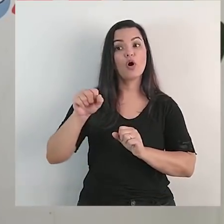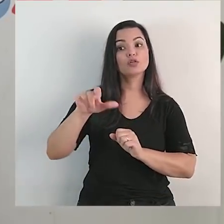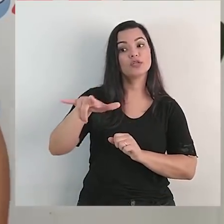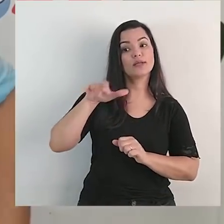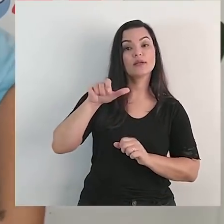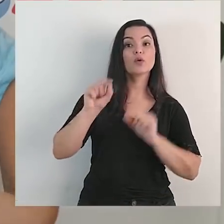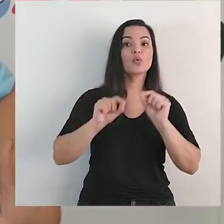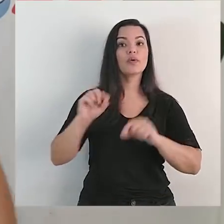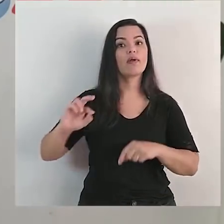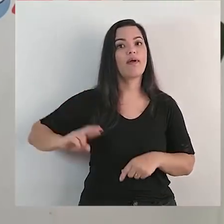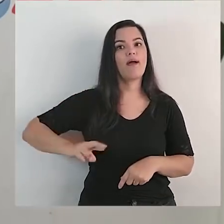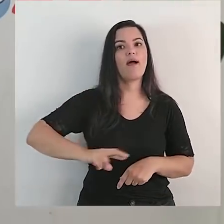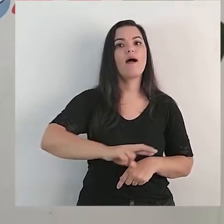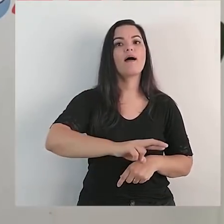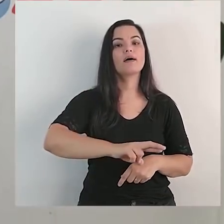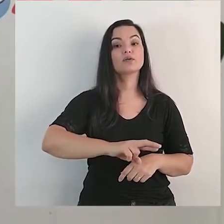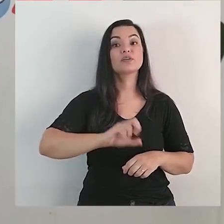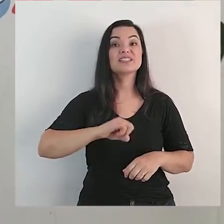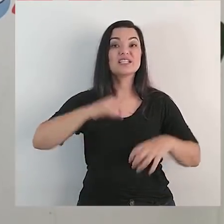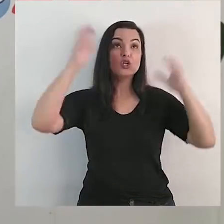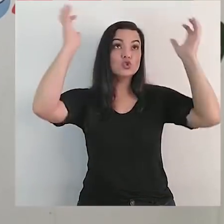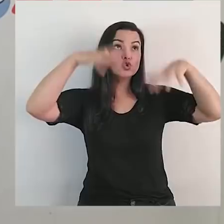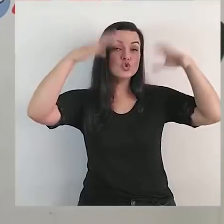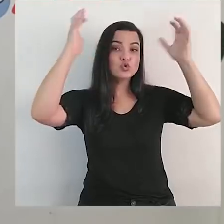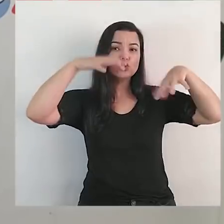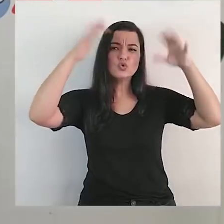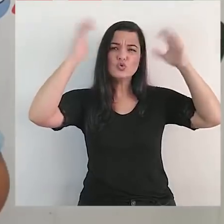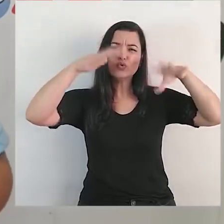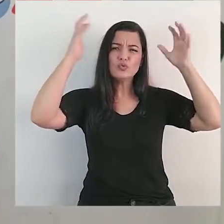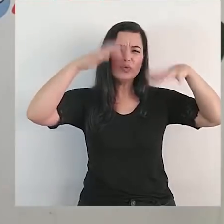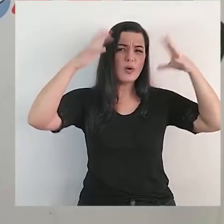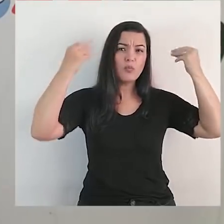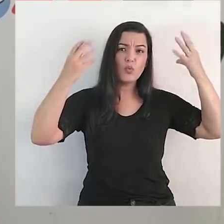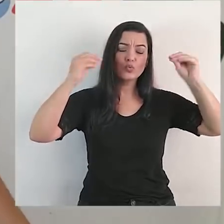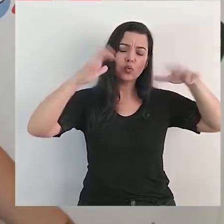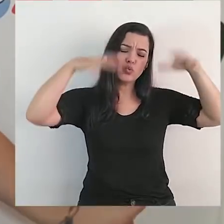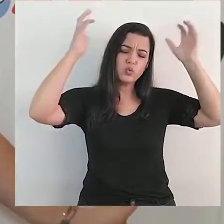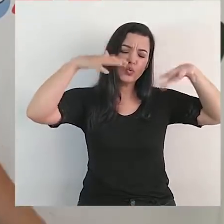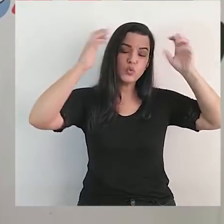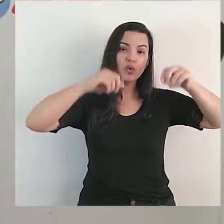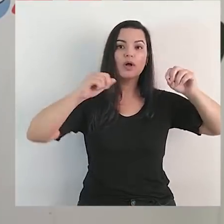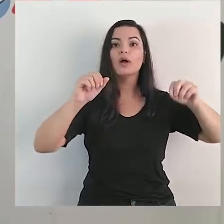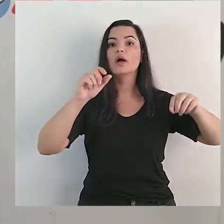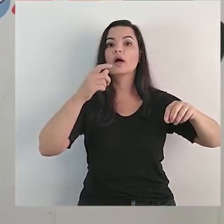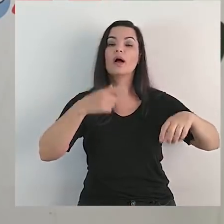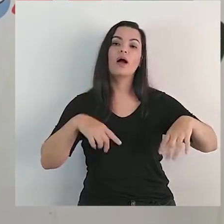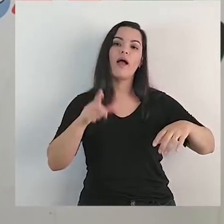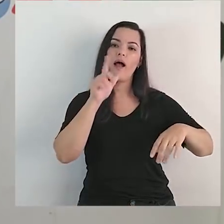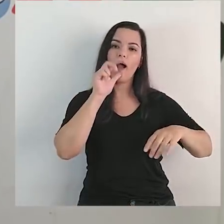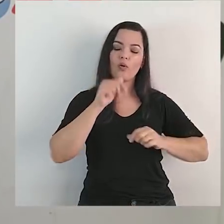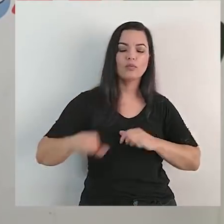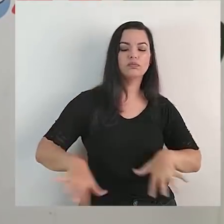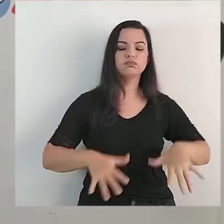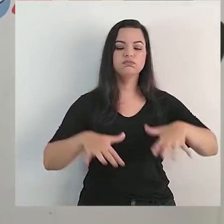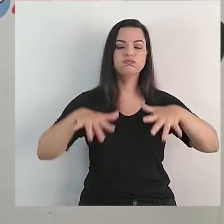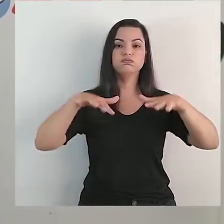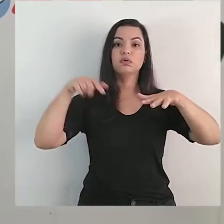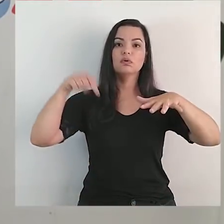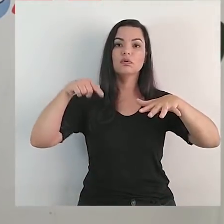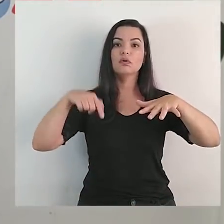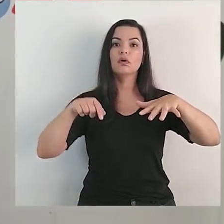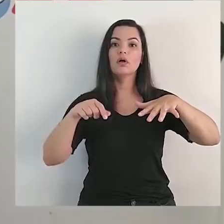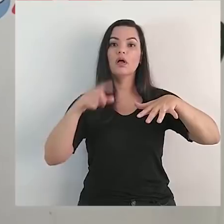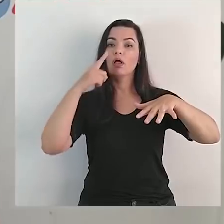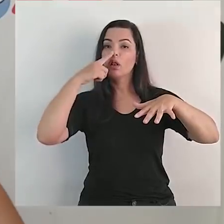ratos. Quando chove muito e nós temos as enchentes, esse lixo todo ele é carregado para todos os